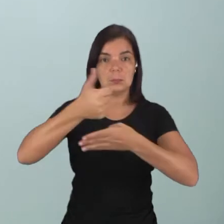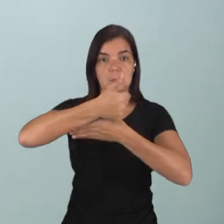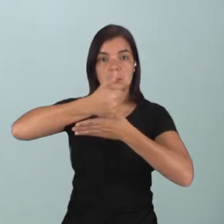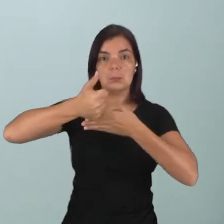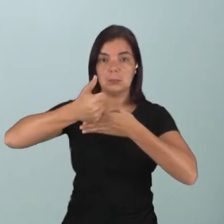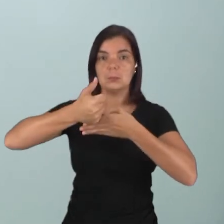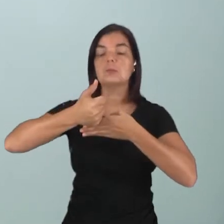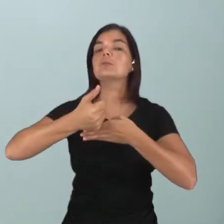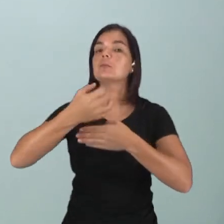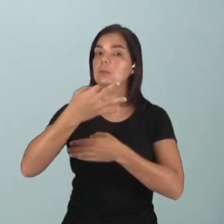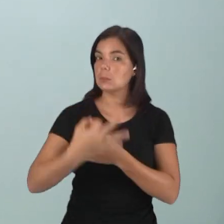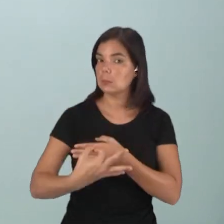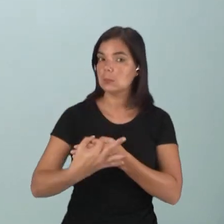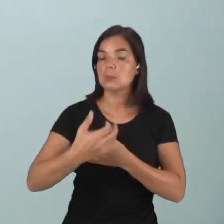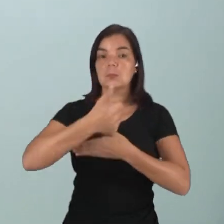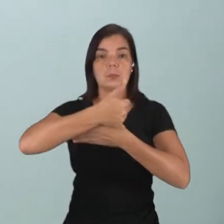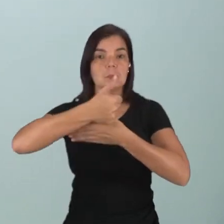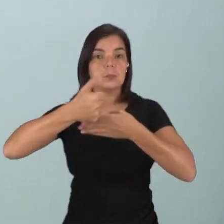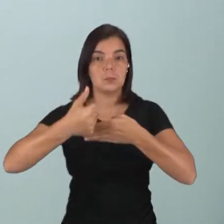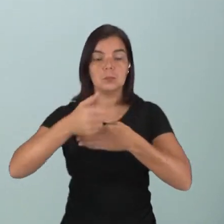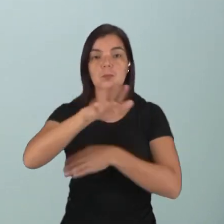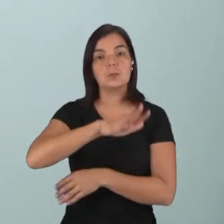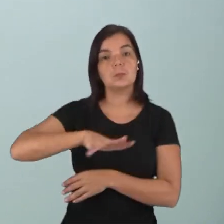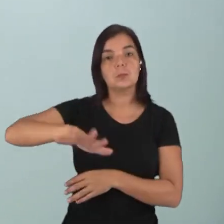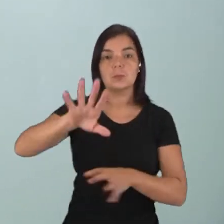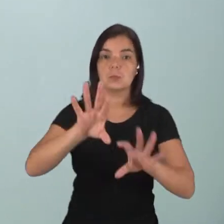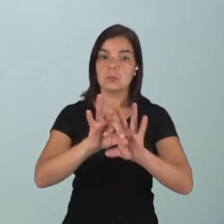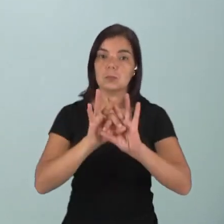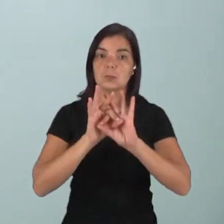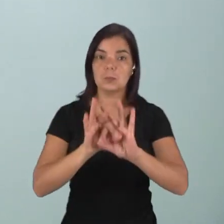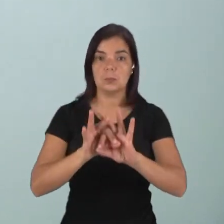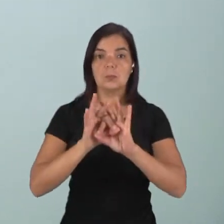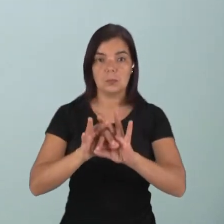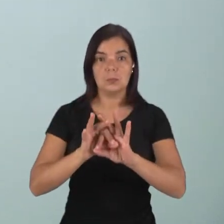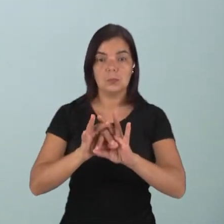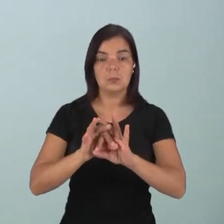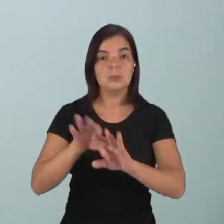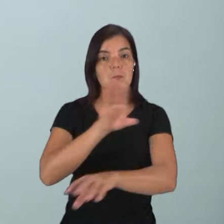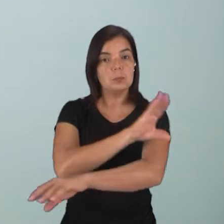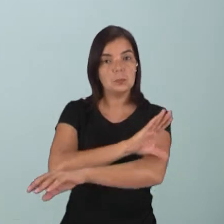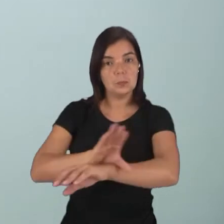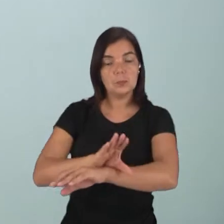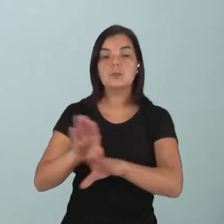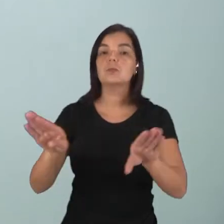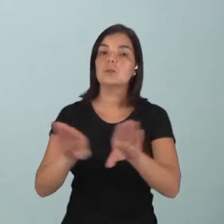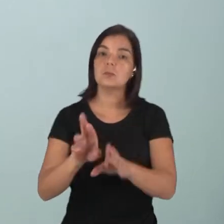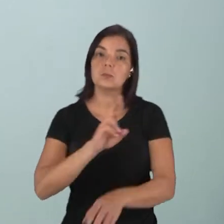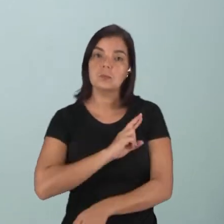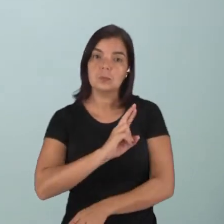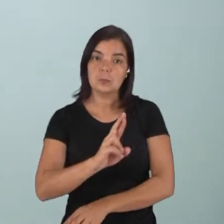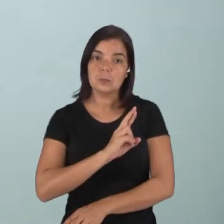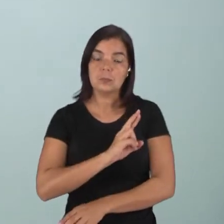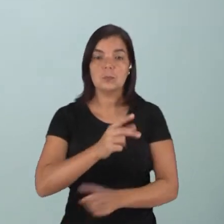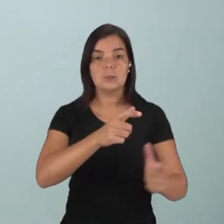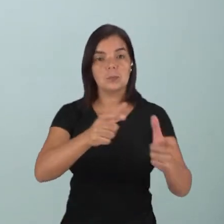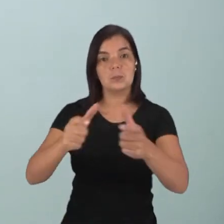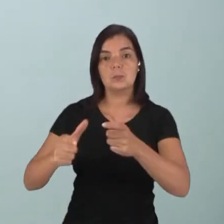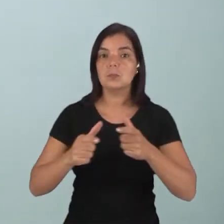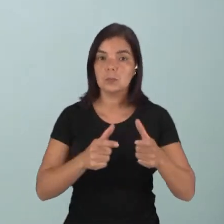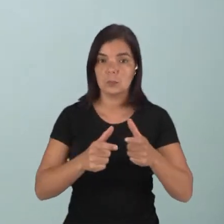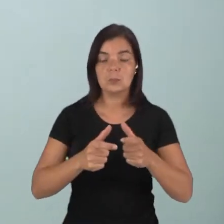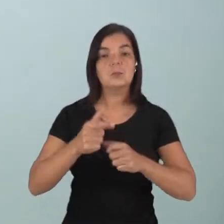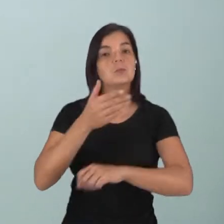moralidade, certo? Que a moralidade geralmente está ligado a padrões culturais e religiosos que determinada